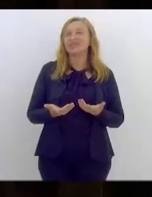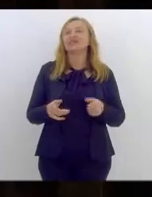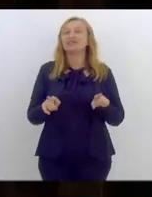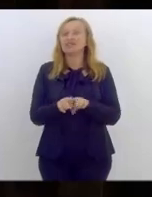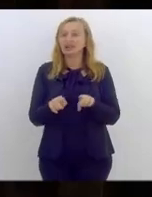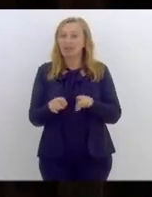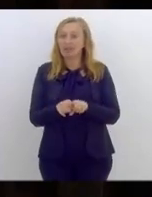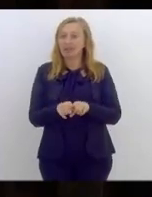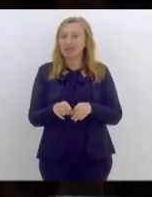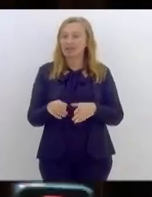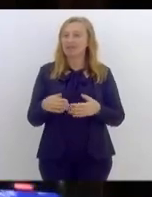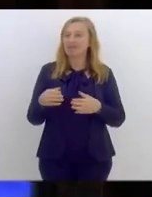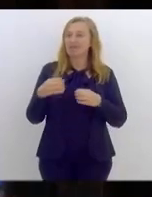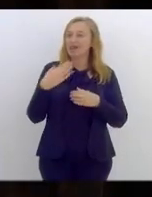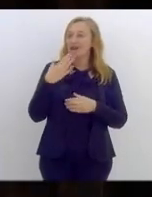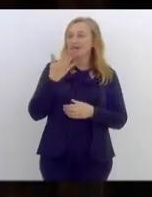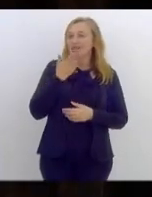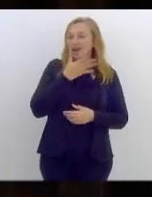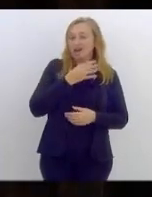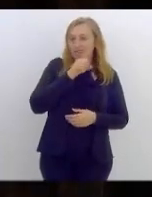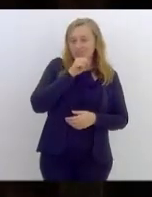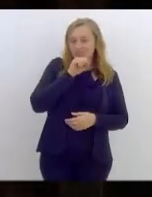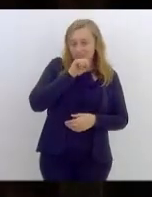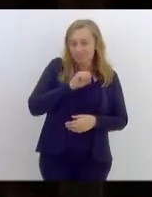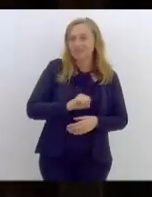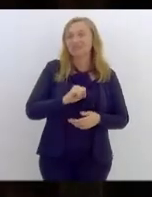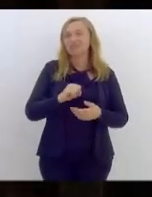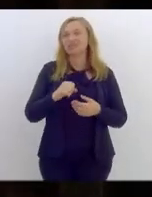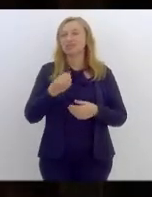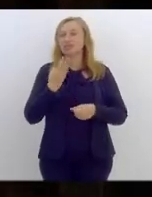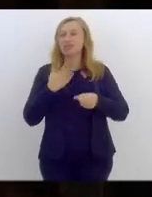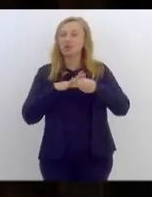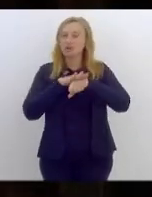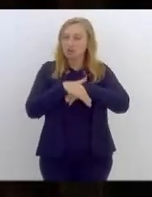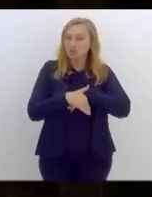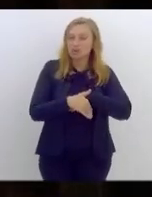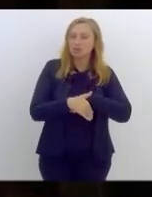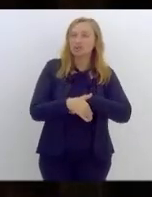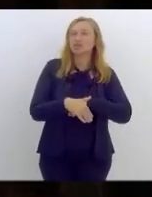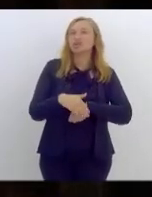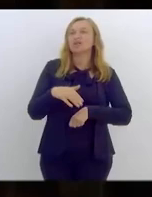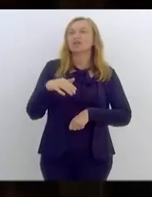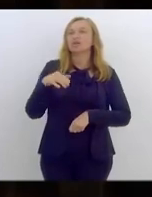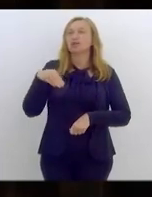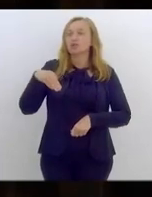pedir a bênção para quem é de a bênção, boa noite para quem é de boa noite, Colofé, Mucuyu,